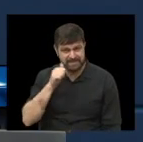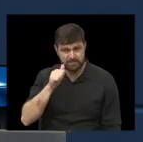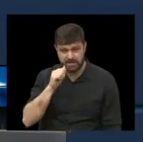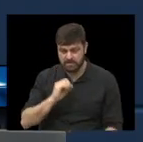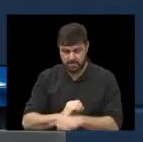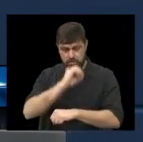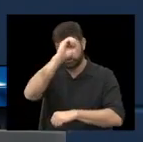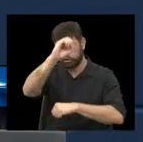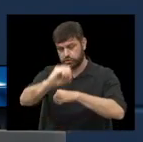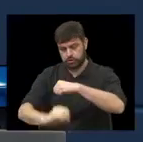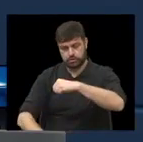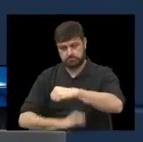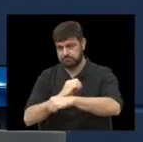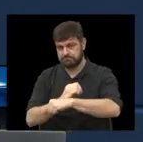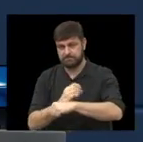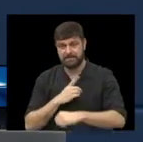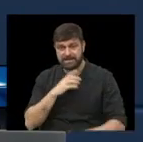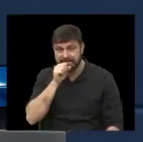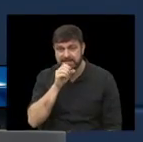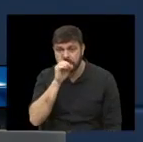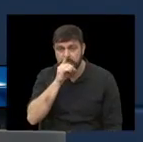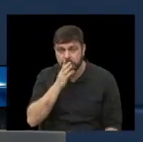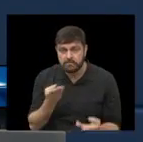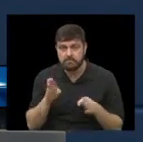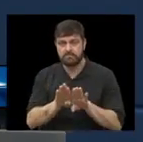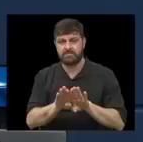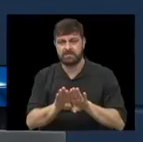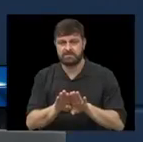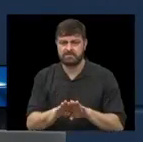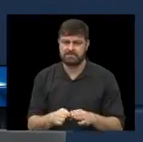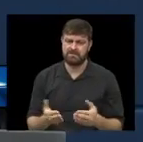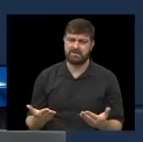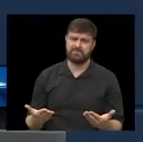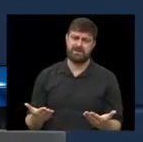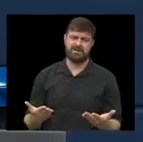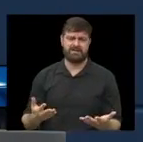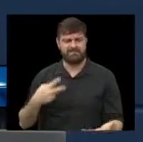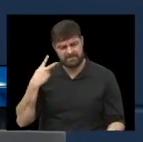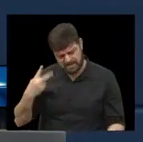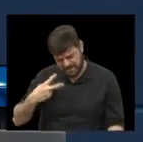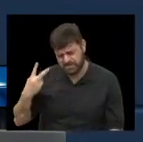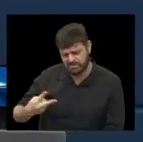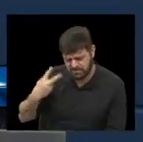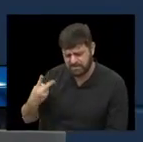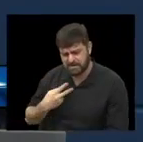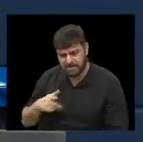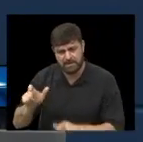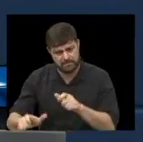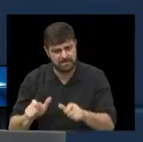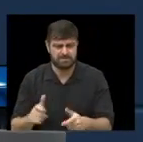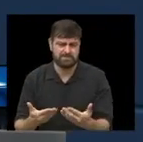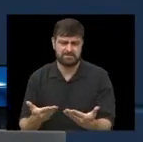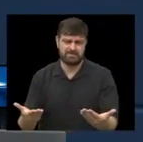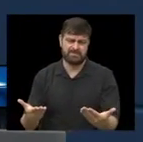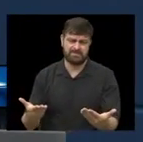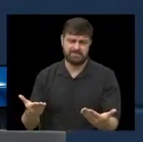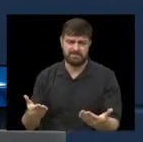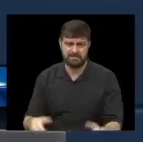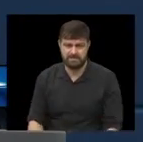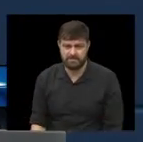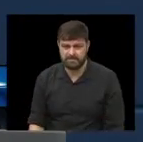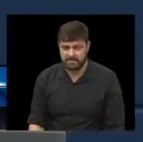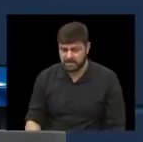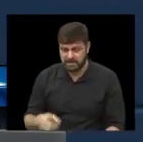horas e não atende nos finais de semana. Ora, senhores vereadores, público presente, a